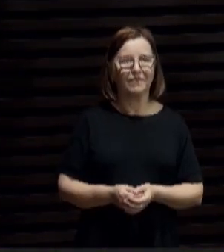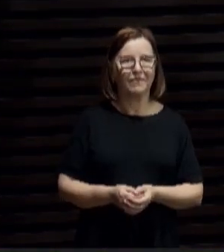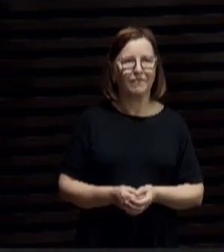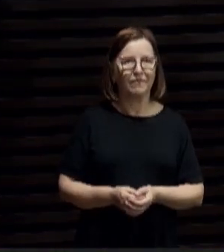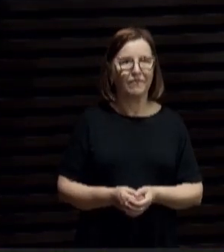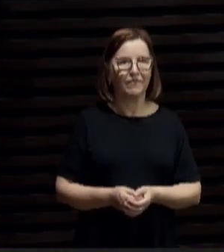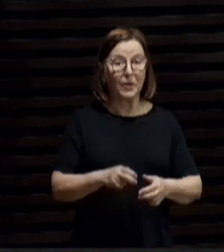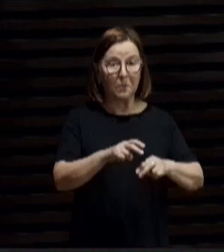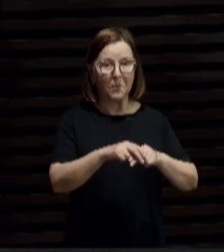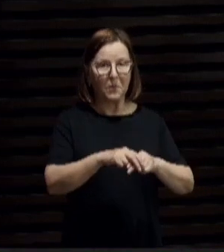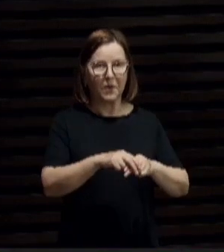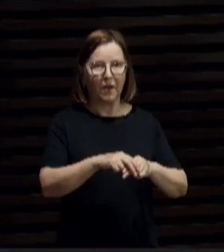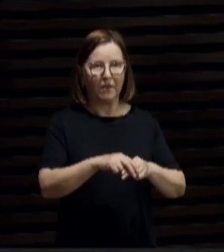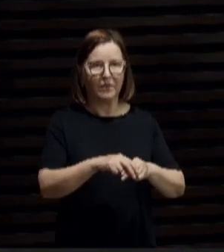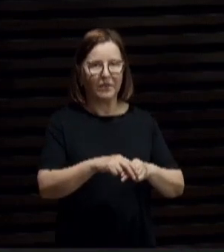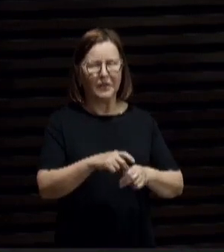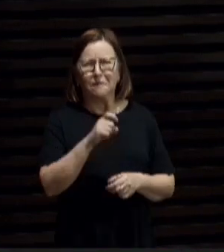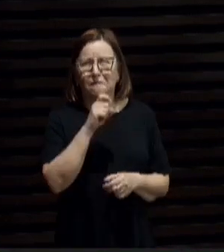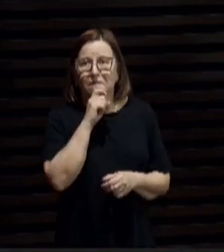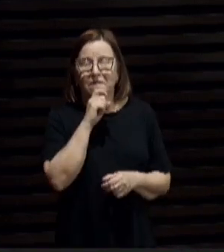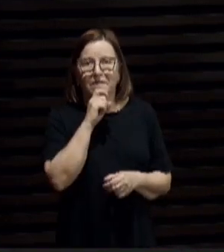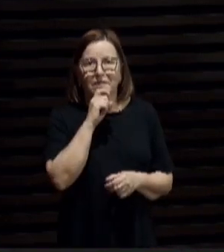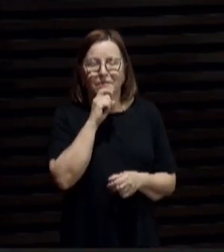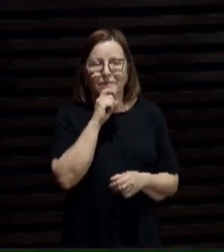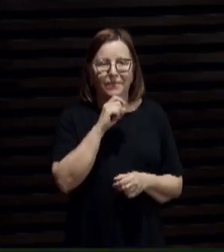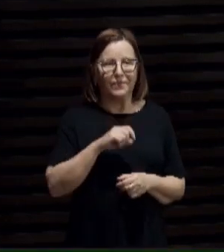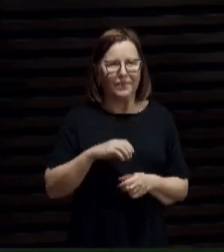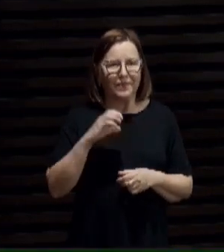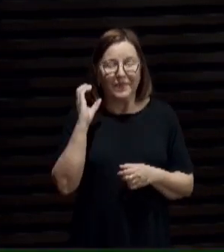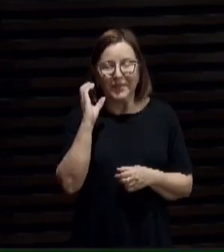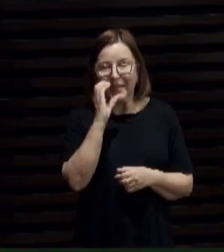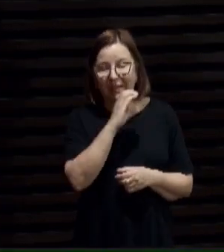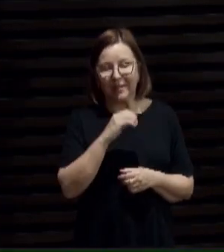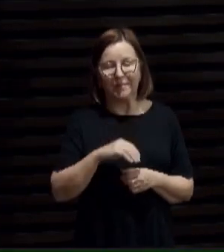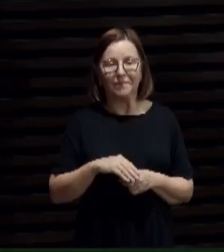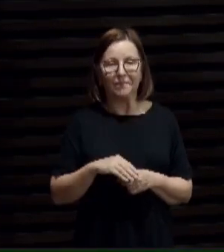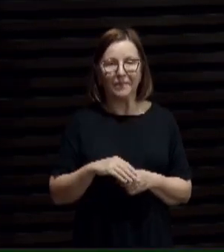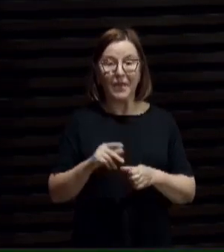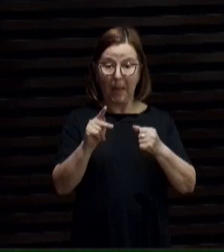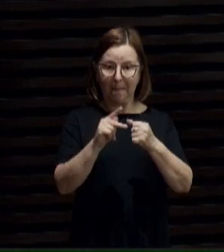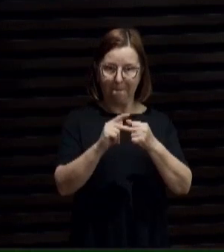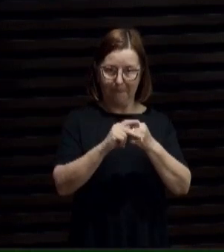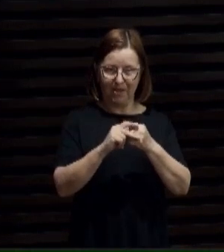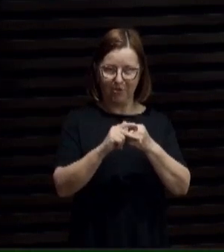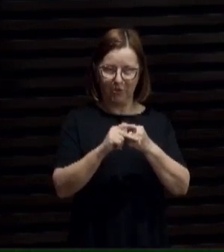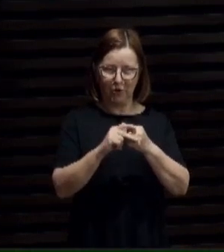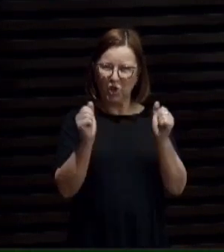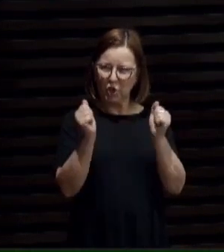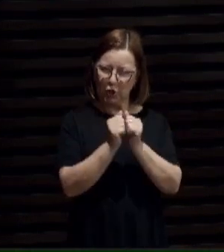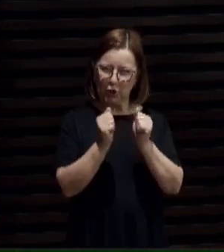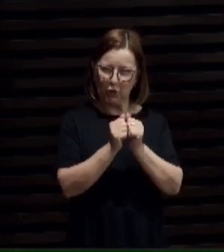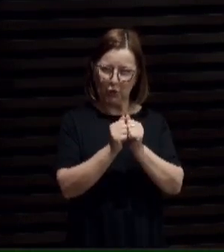por causa do frio, e aquentava-se. Pedro estava no meio deles,